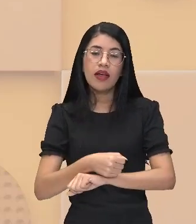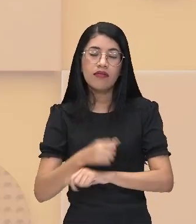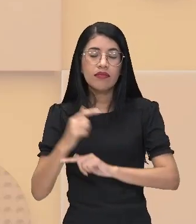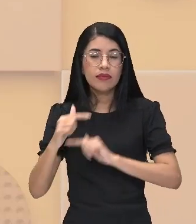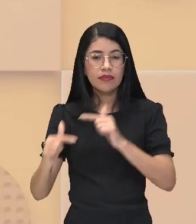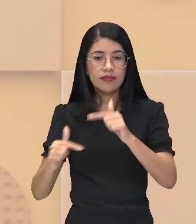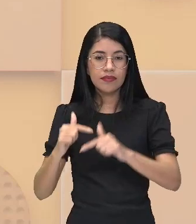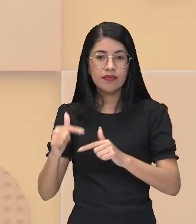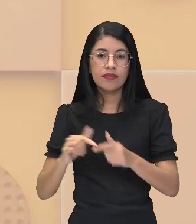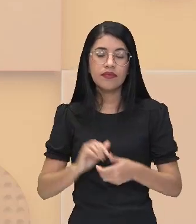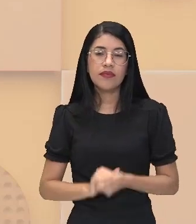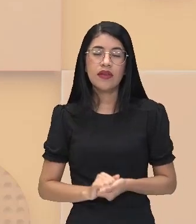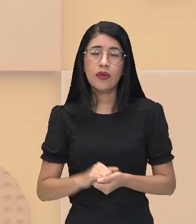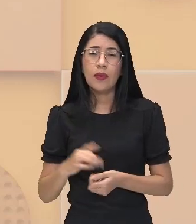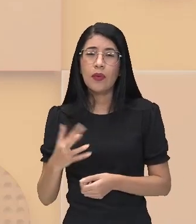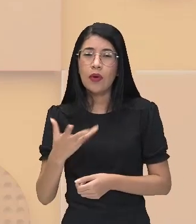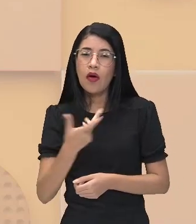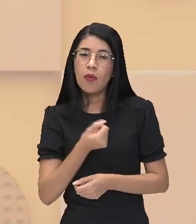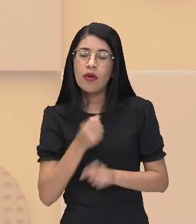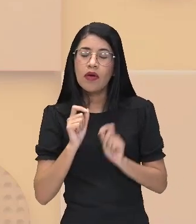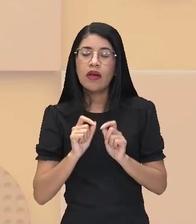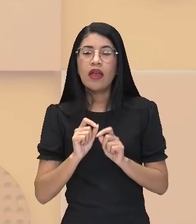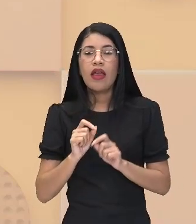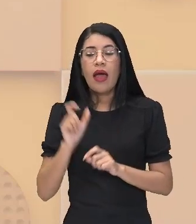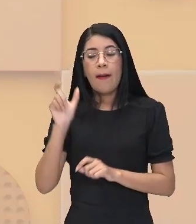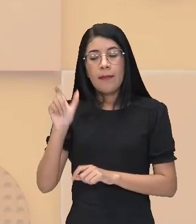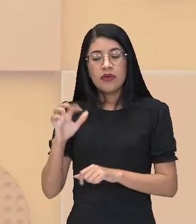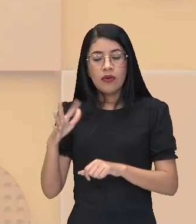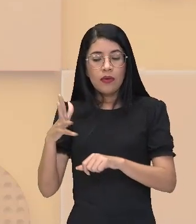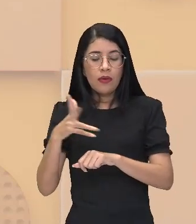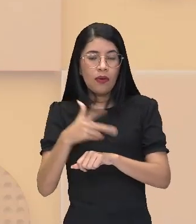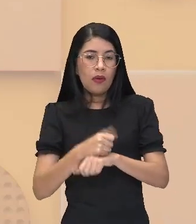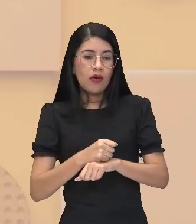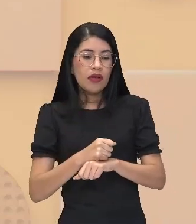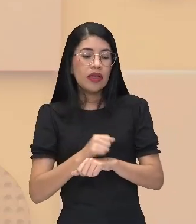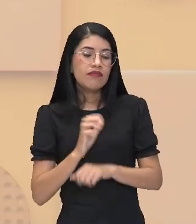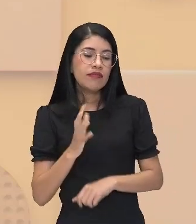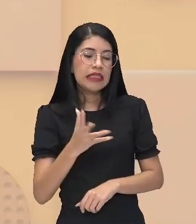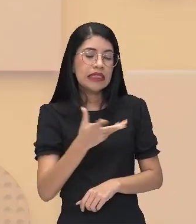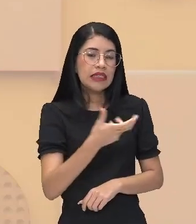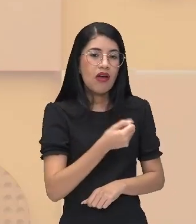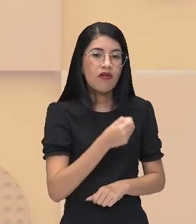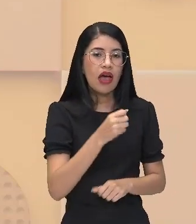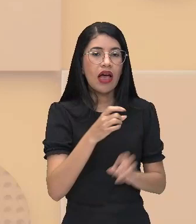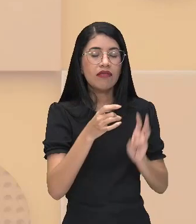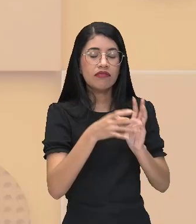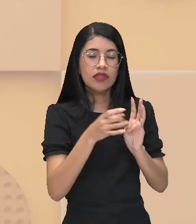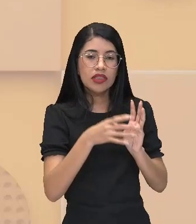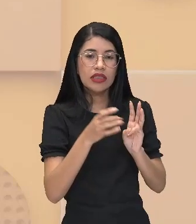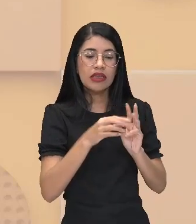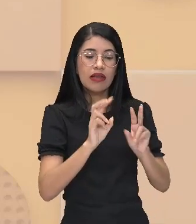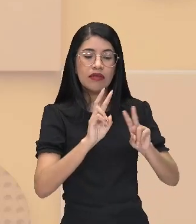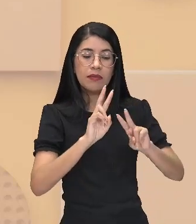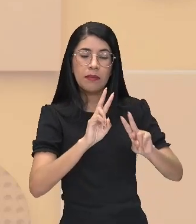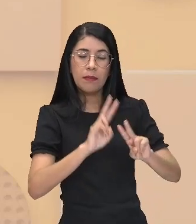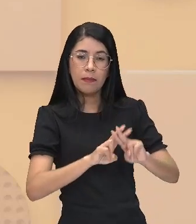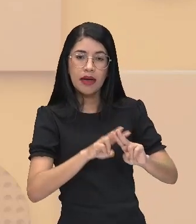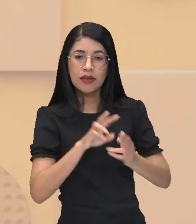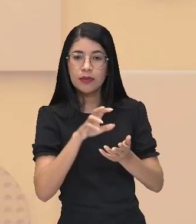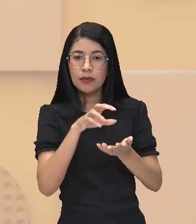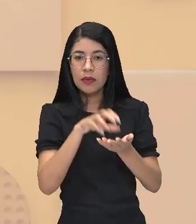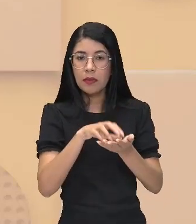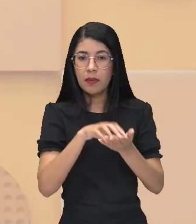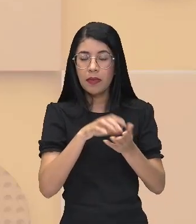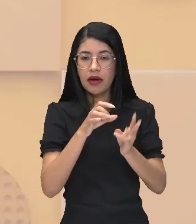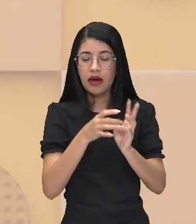Os resgates, aqueles em que os colonos eles vão resgatar indígenas que são prisioneiros de outras tribos,